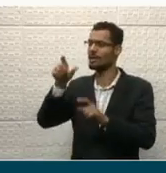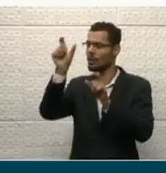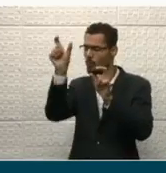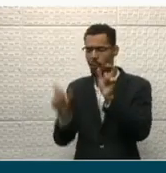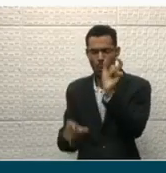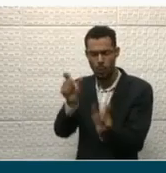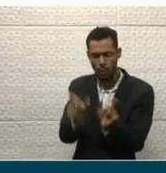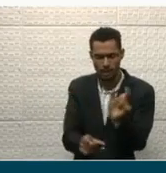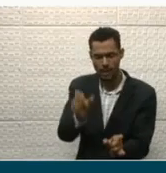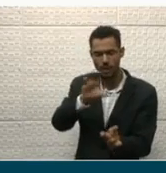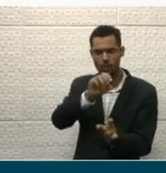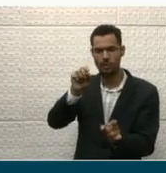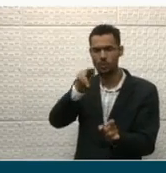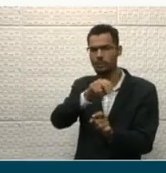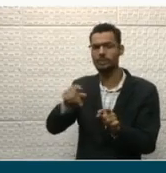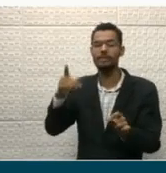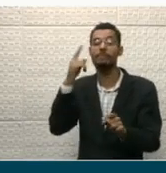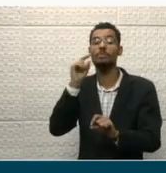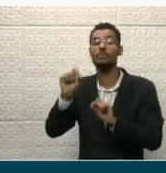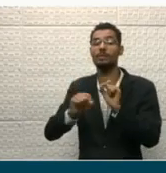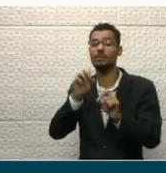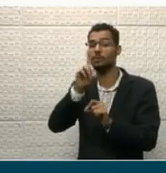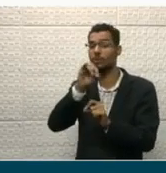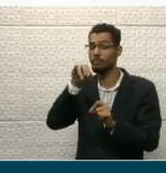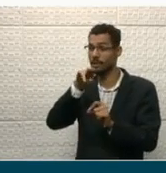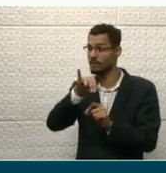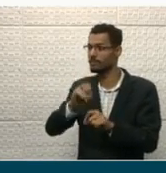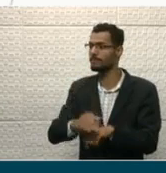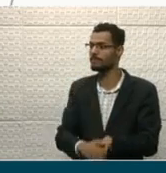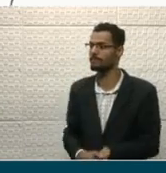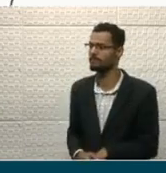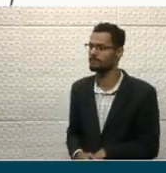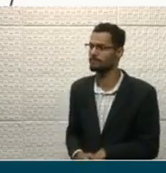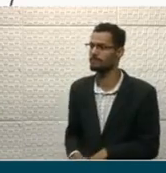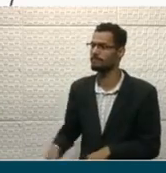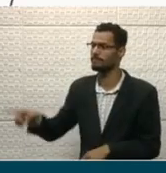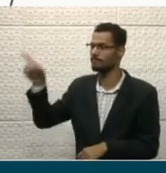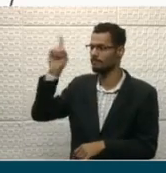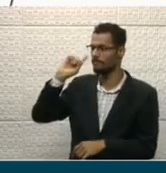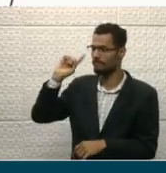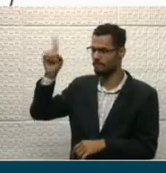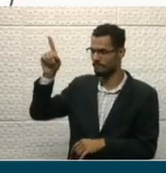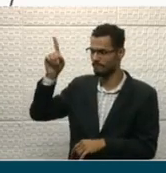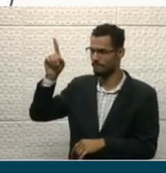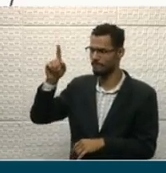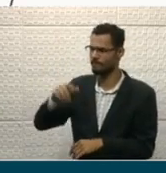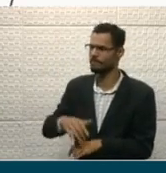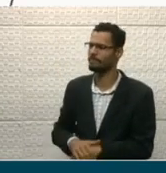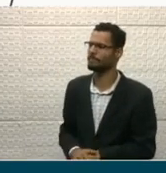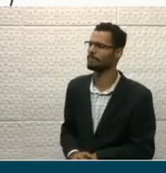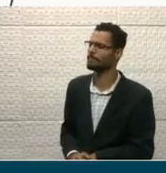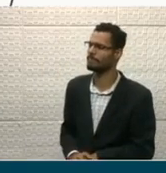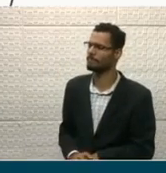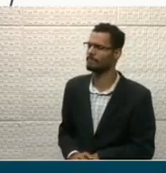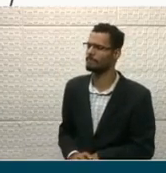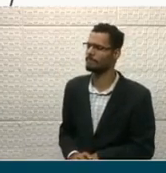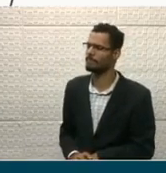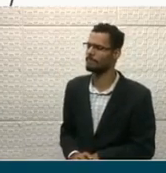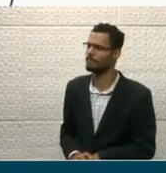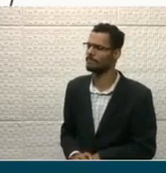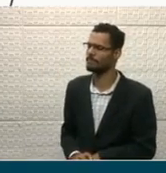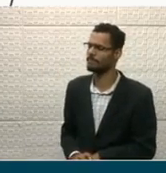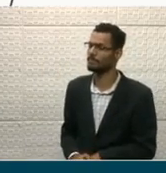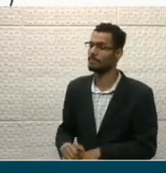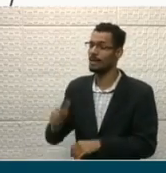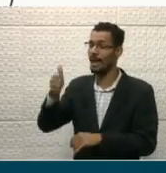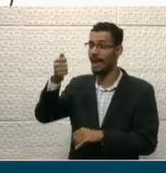colunas da matriz é a dimensão do domínio. Então, nós vamos empregar essa ideia. Aqui nós temos a